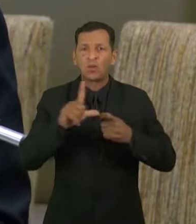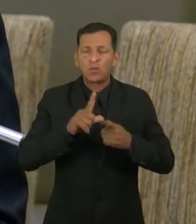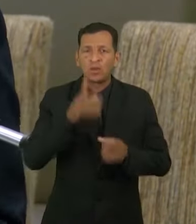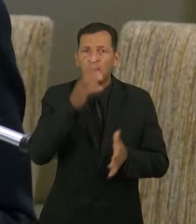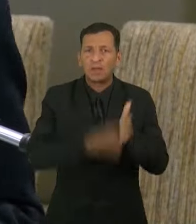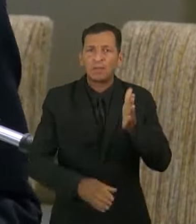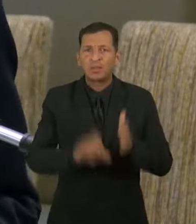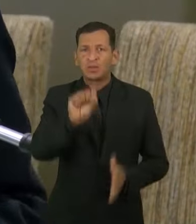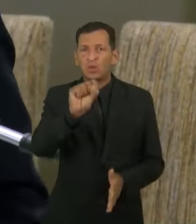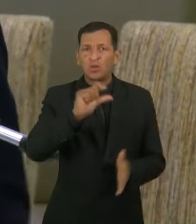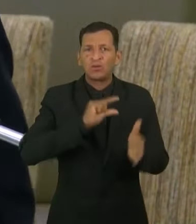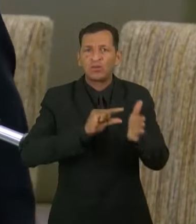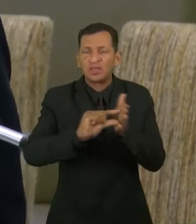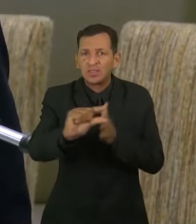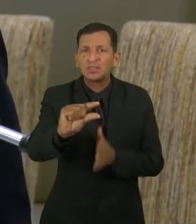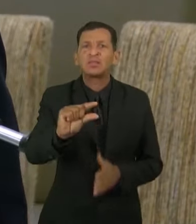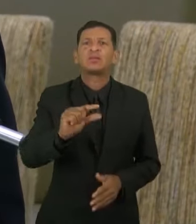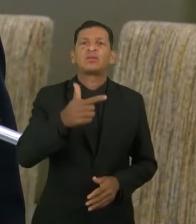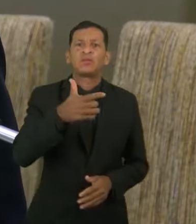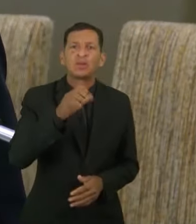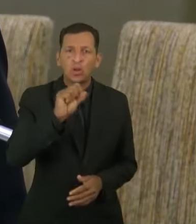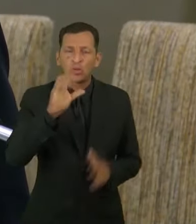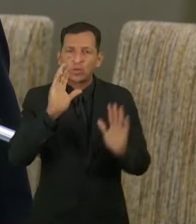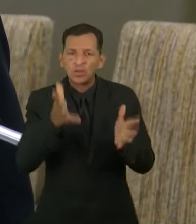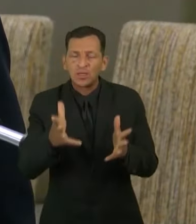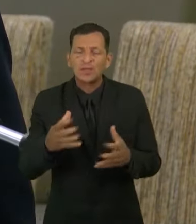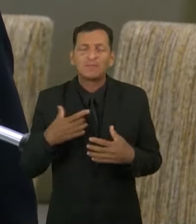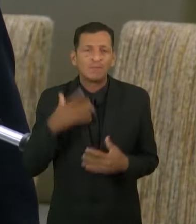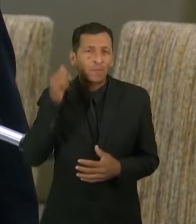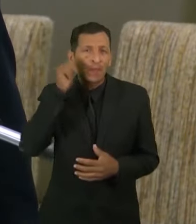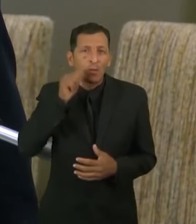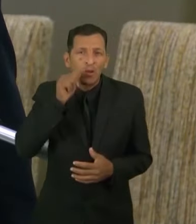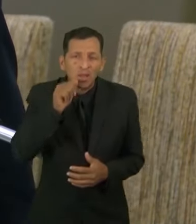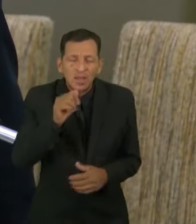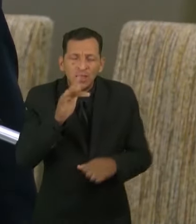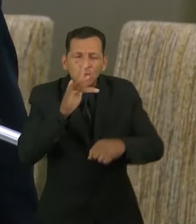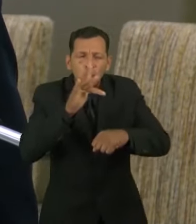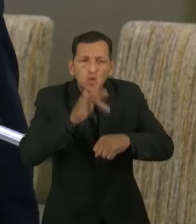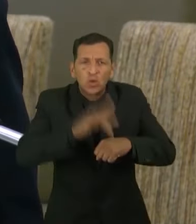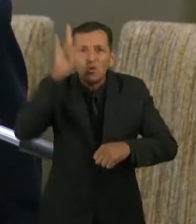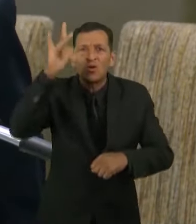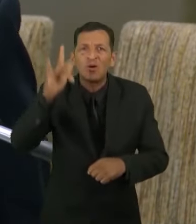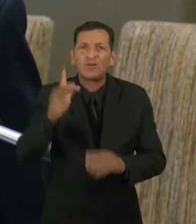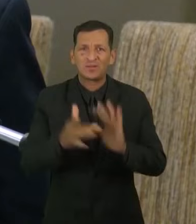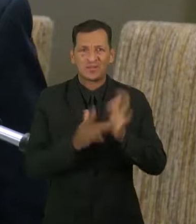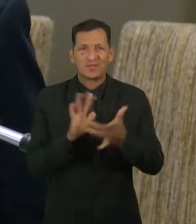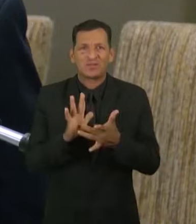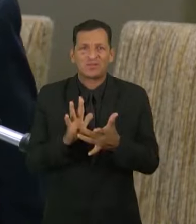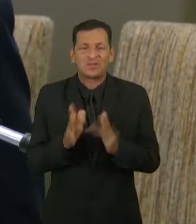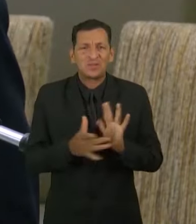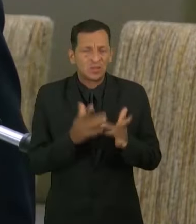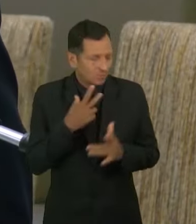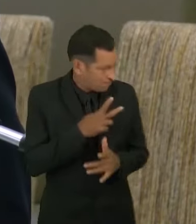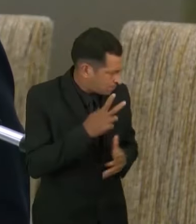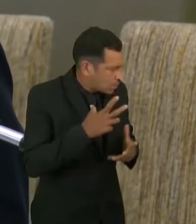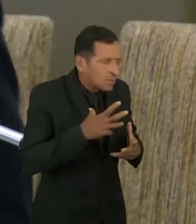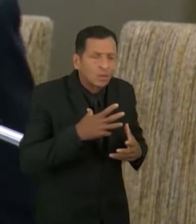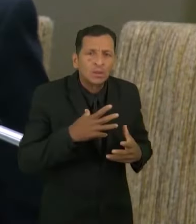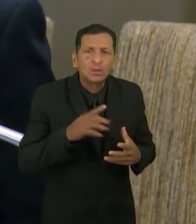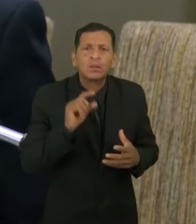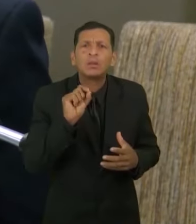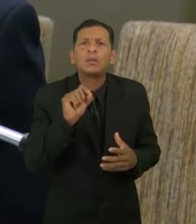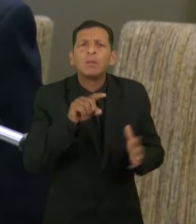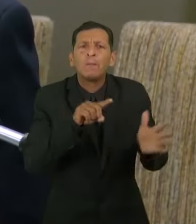Lucas. Quando ela toca em Jesus, ela é curada. Aí Jesus diz: quem é que me tocou?